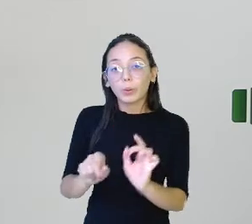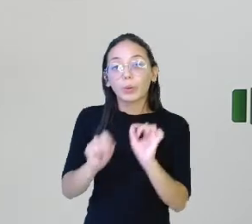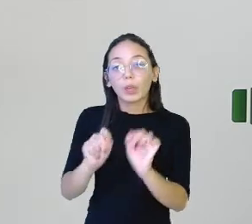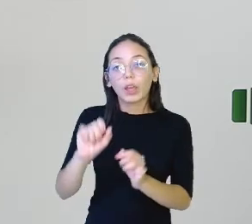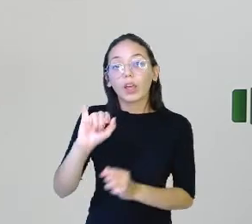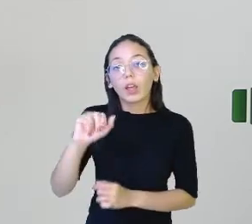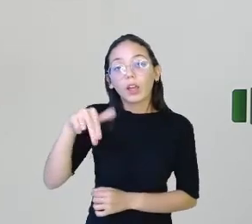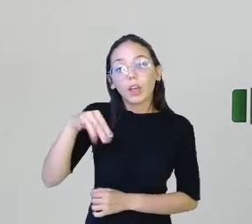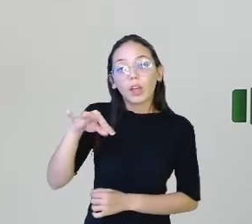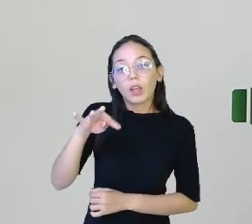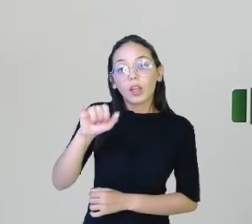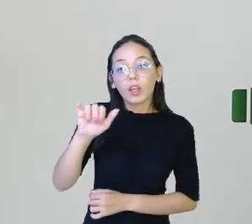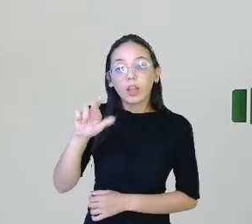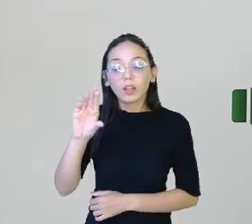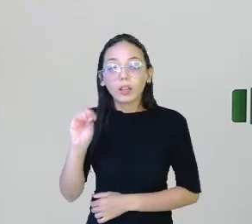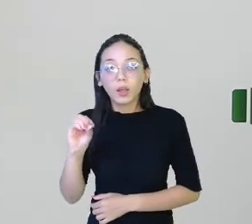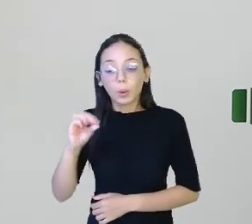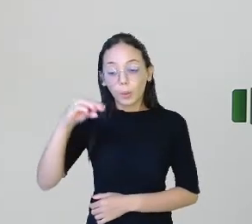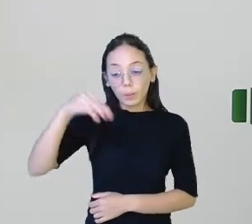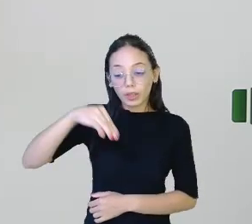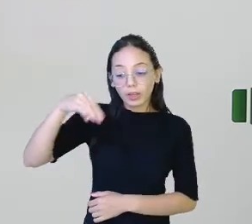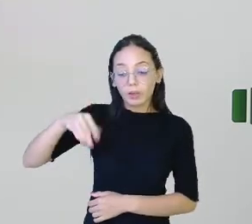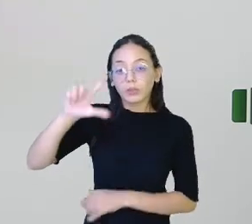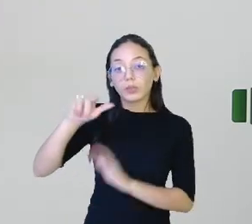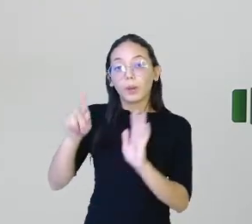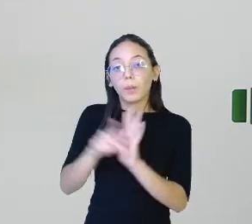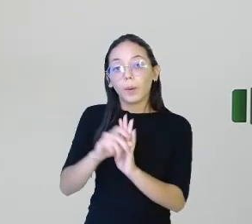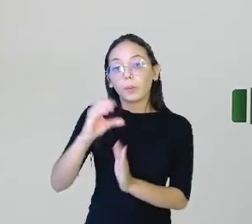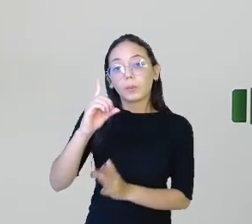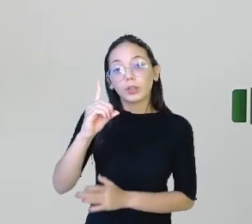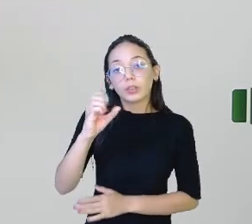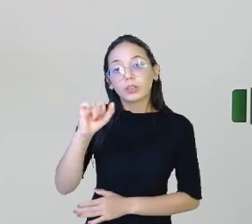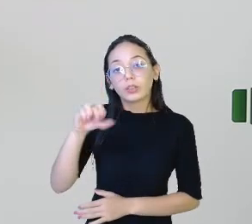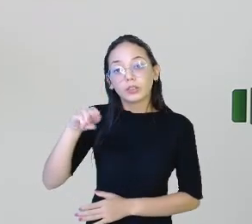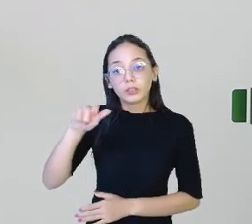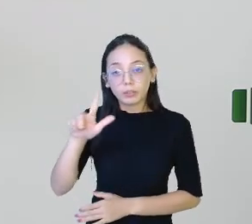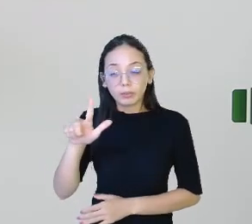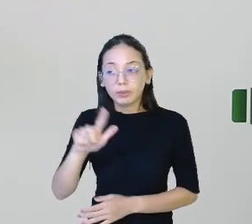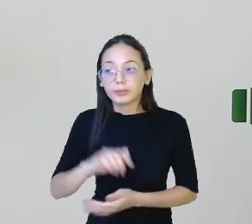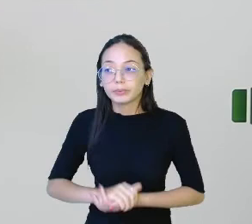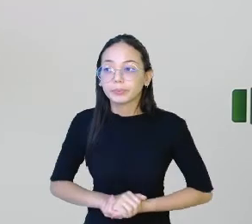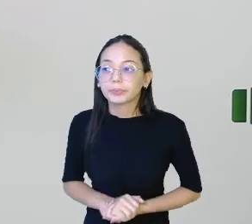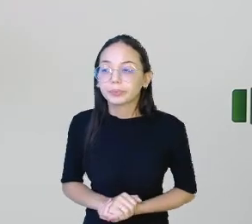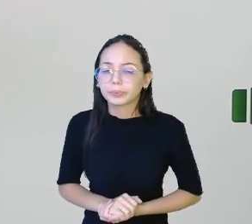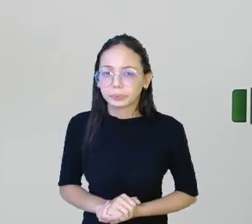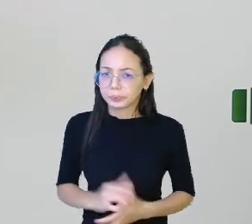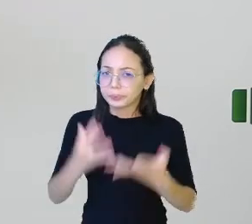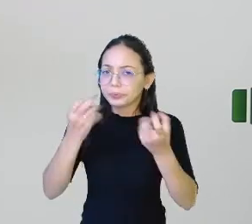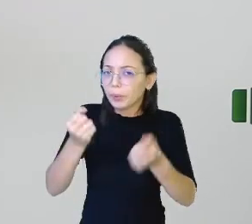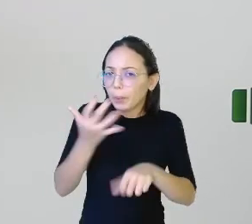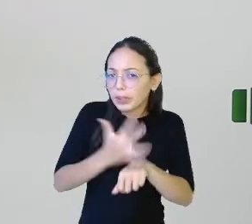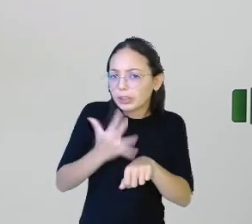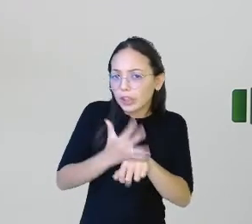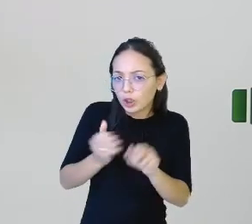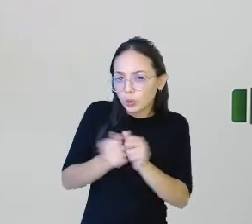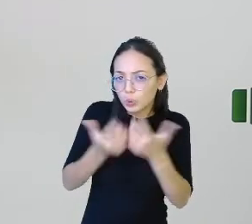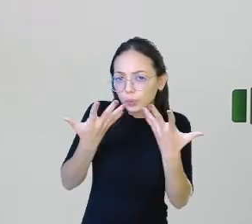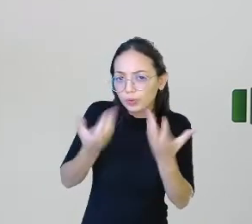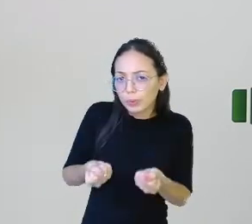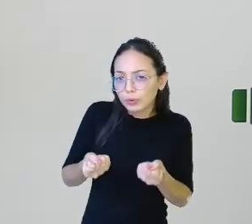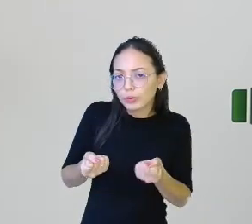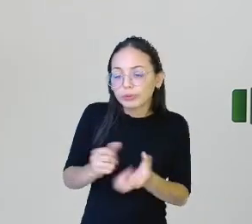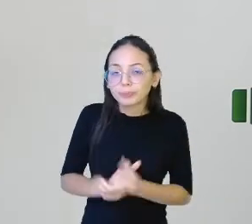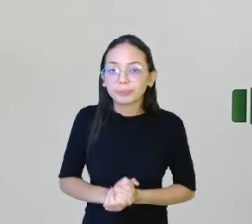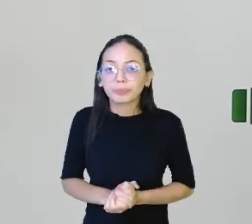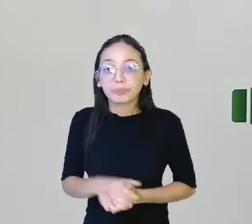inteira. O milímetro, parte decimal. Beleza? Vamos seguir. Vamos praticar um pouquinho. Antes